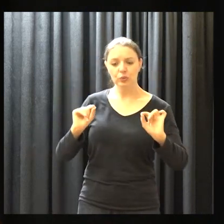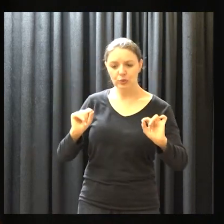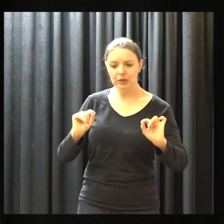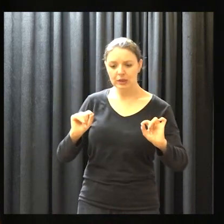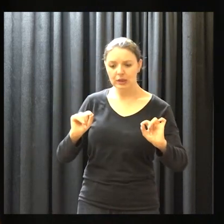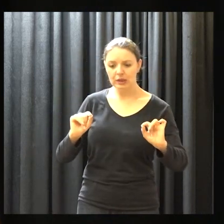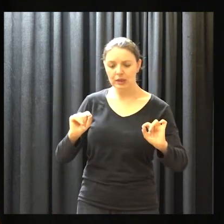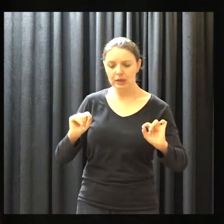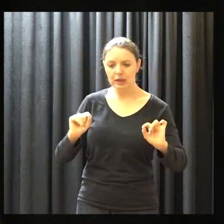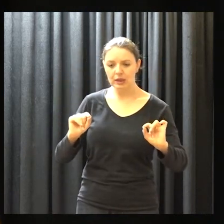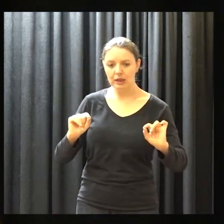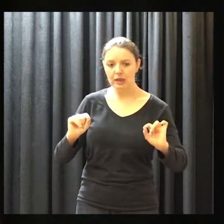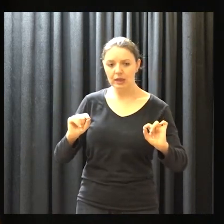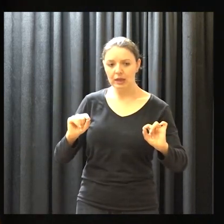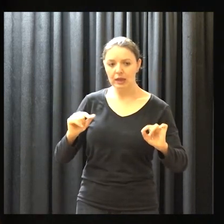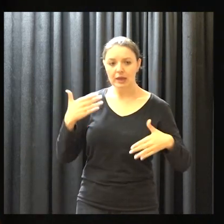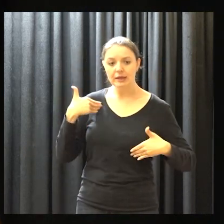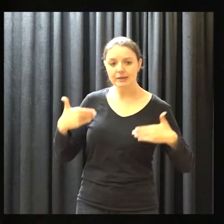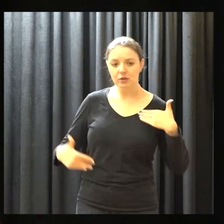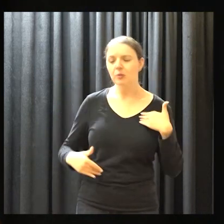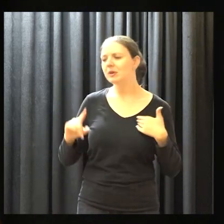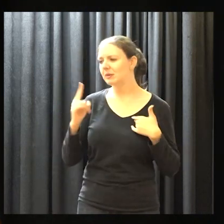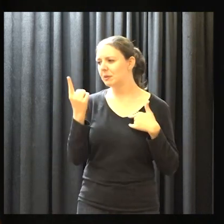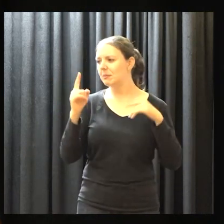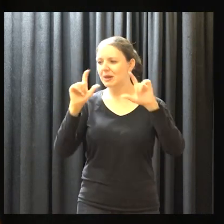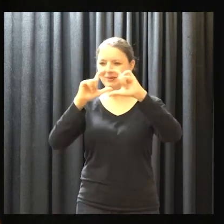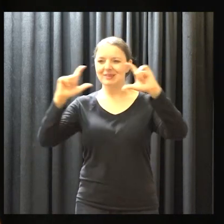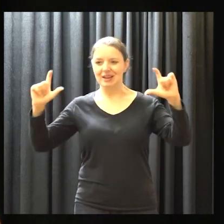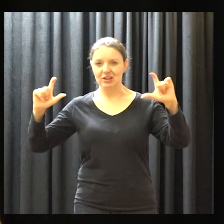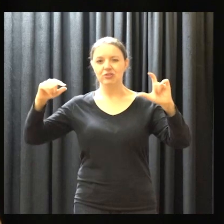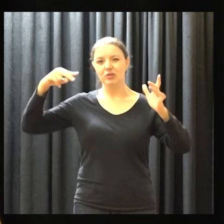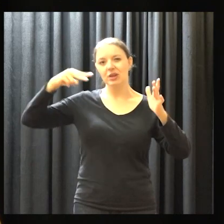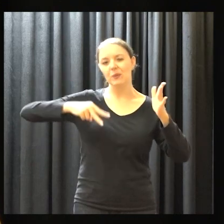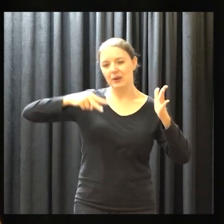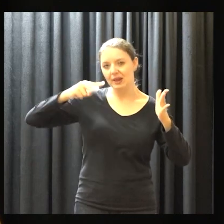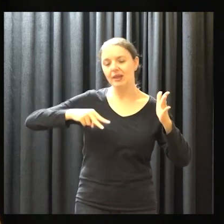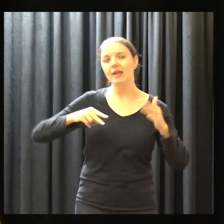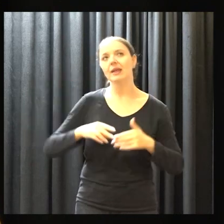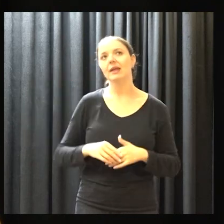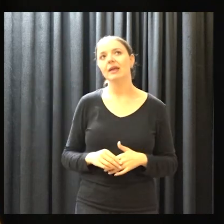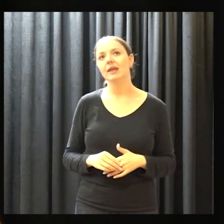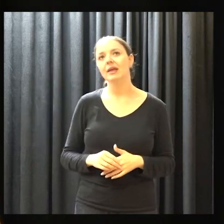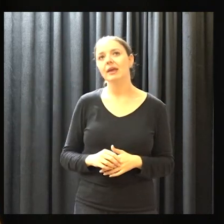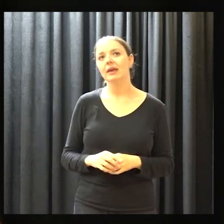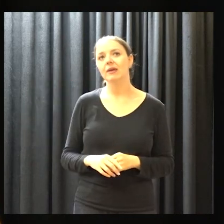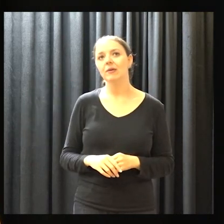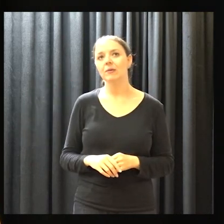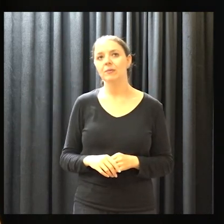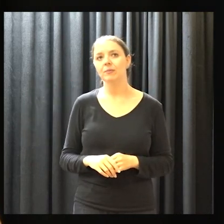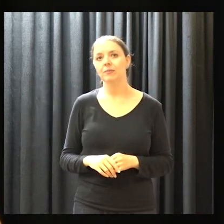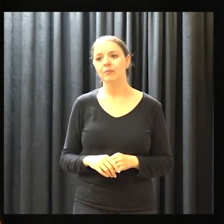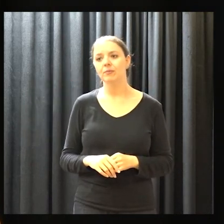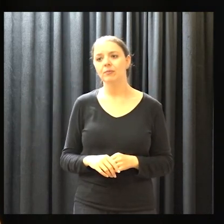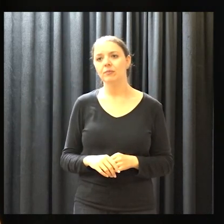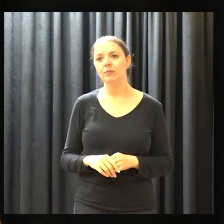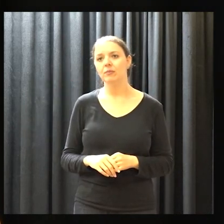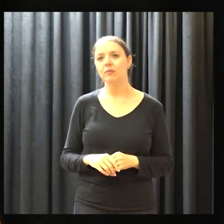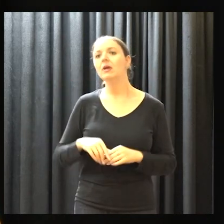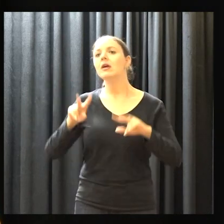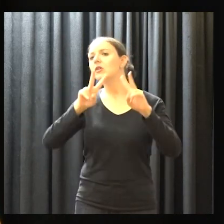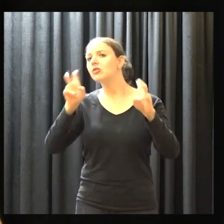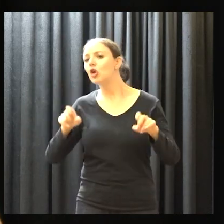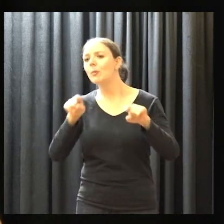nesse contexto. O primeiro texto que eu já falei aqui, o livro, teoria Alexandre, ciclos